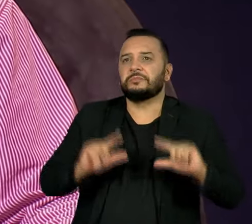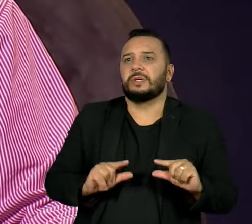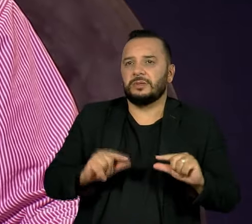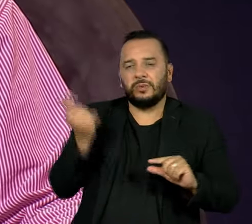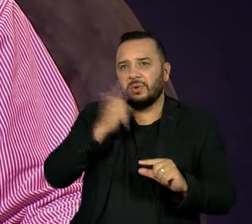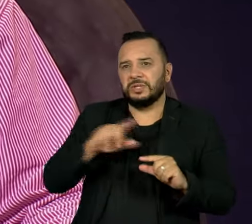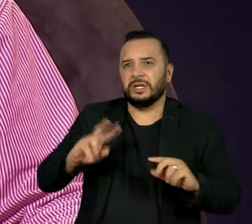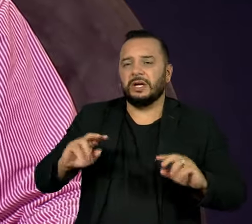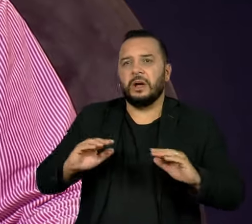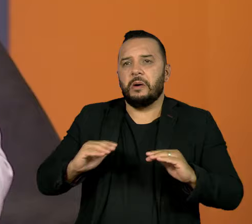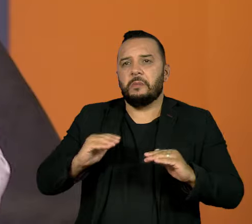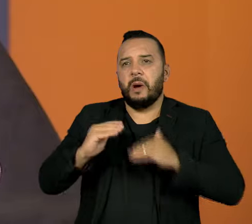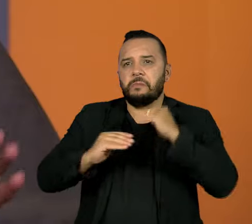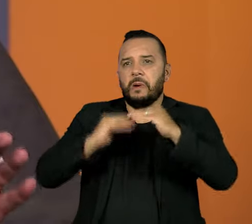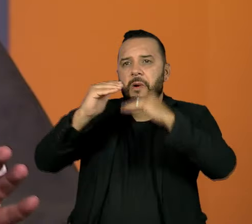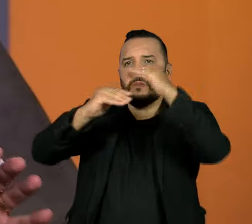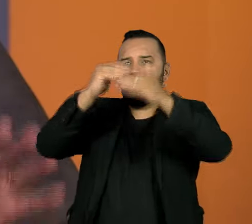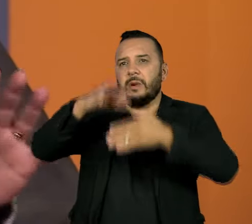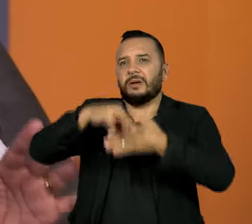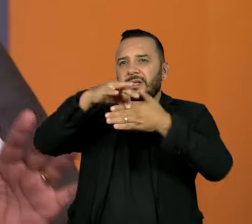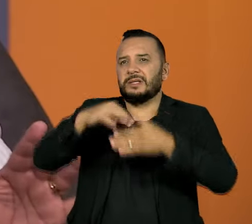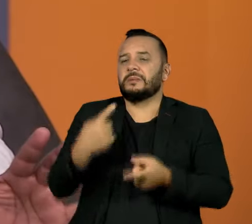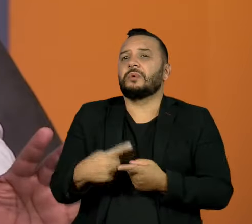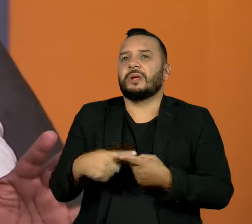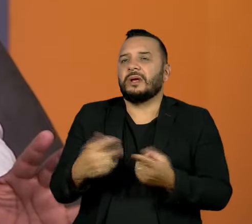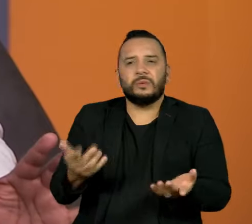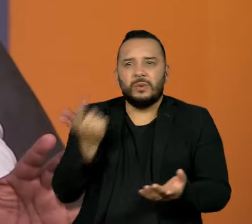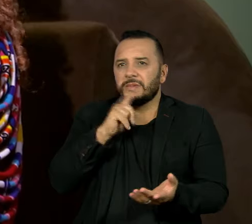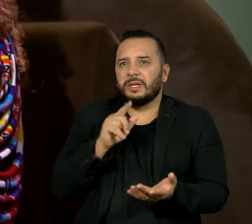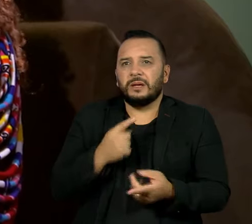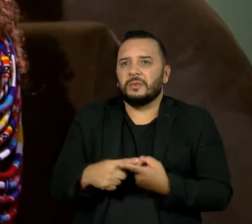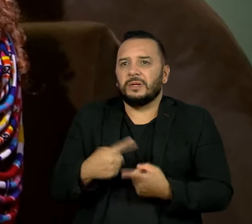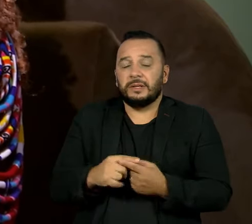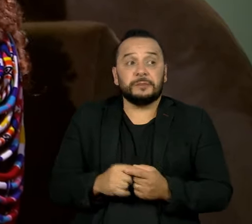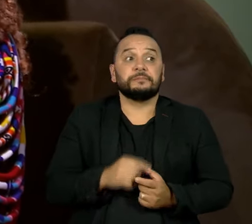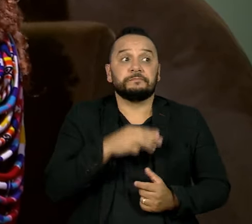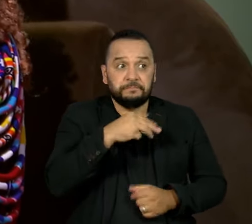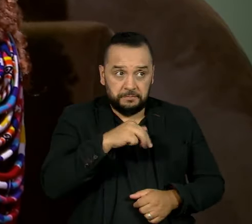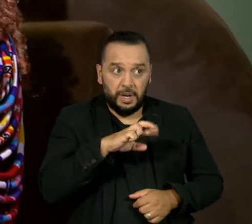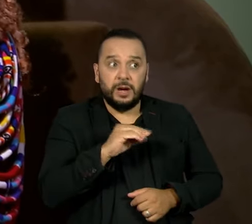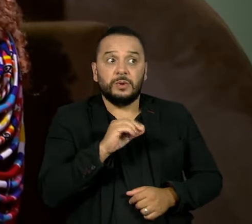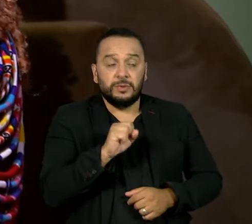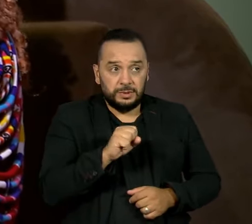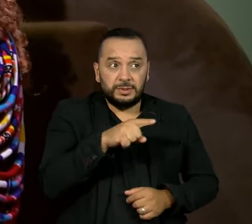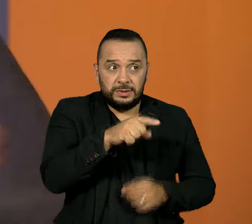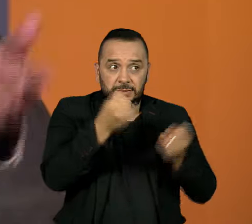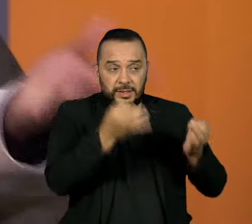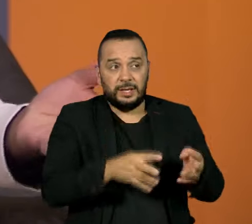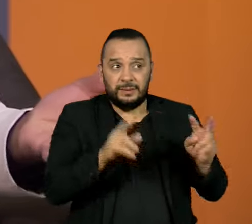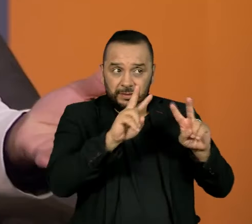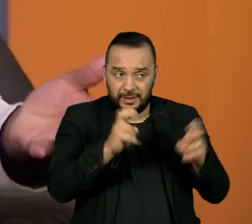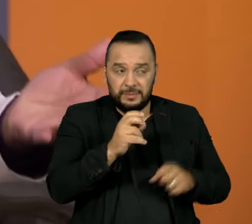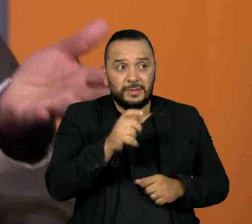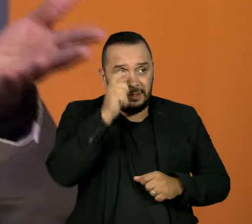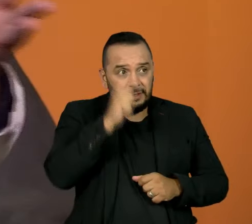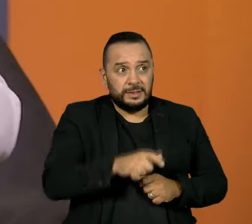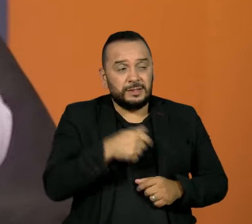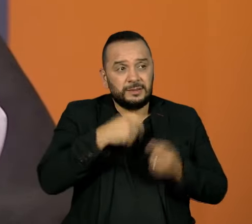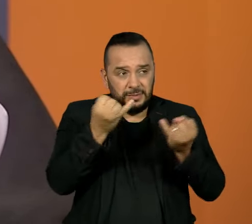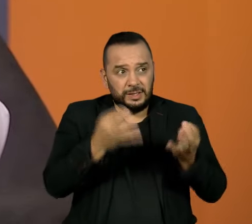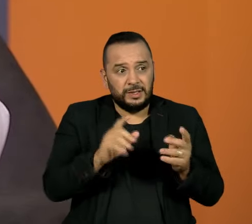ascender a posições de liderança. E o Marcos está trazendo, né, temas quentíssimos aqui para a gente, né? Ele está dizendo que existe um